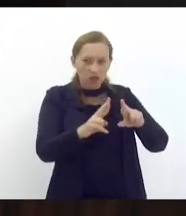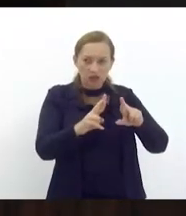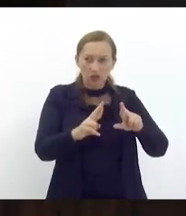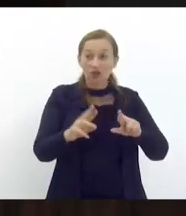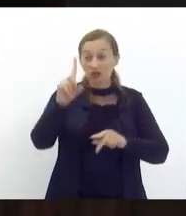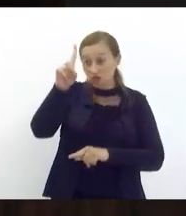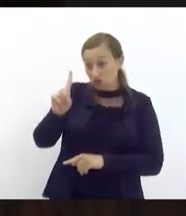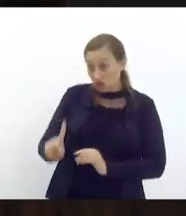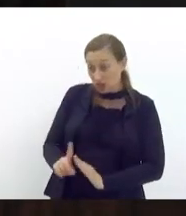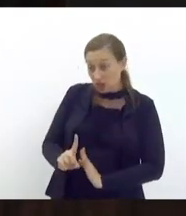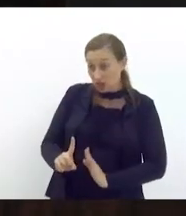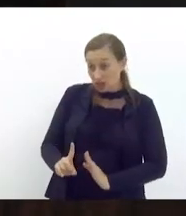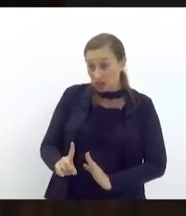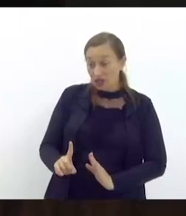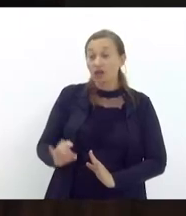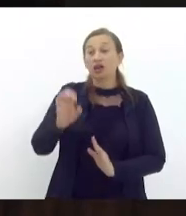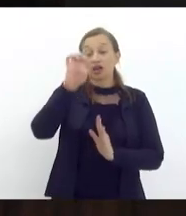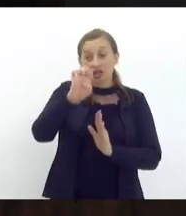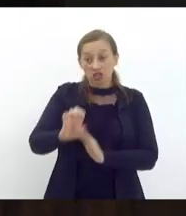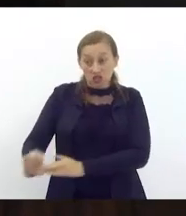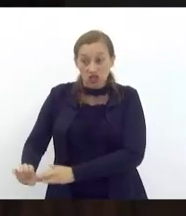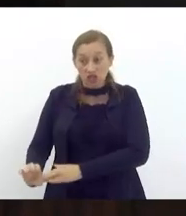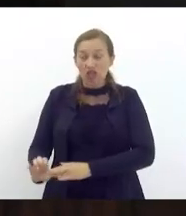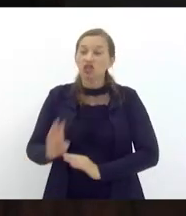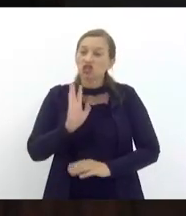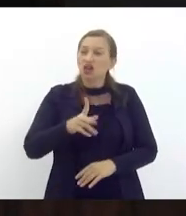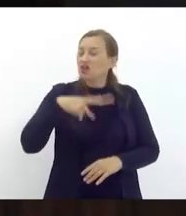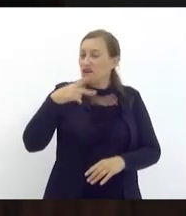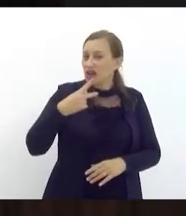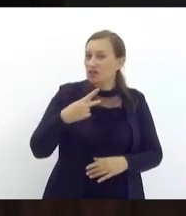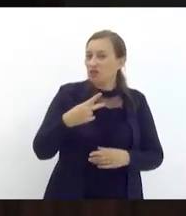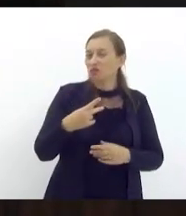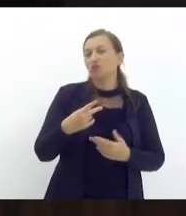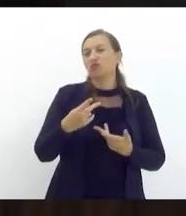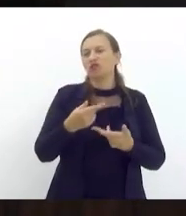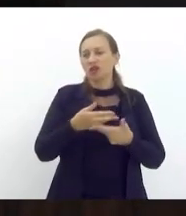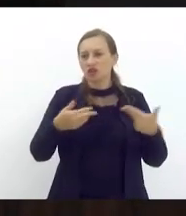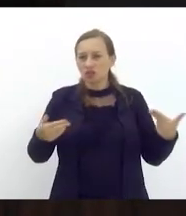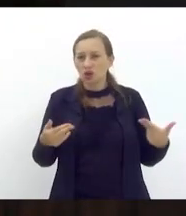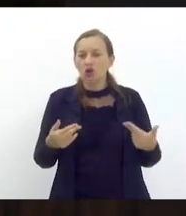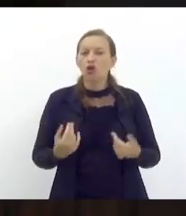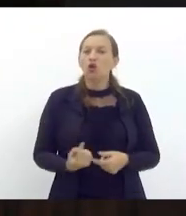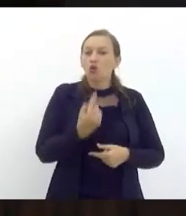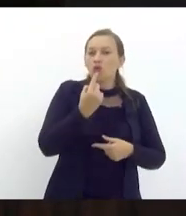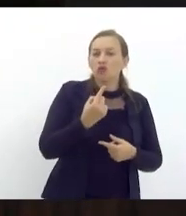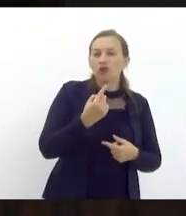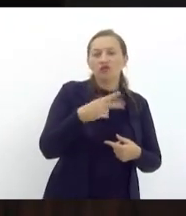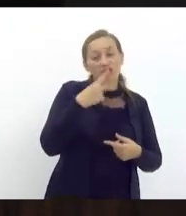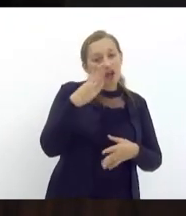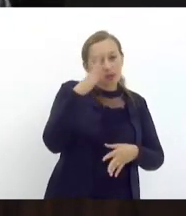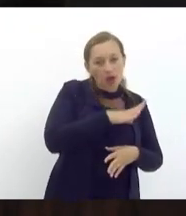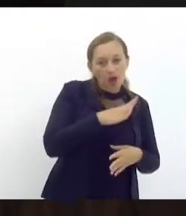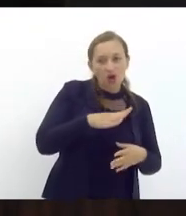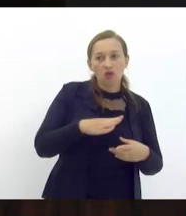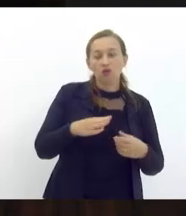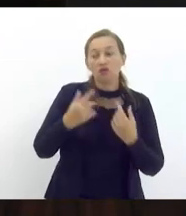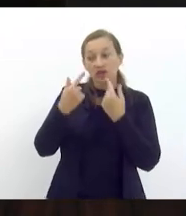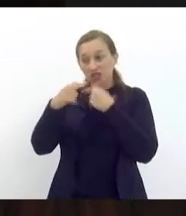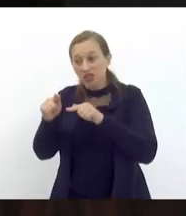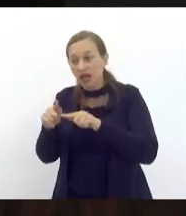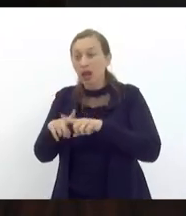isso é bacana vamos já falei diversas vezes vamos cotovelar as vezes um vai pisar no pé do outro vai ter um exagero ou não